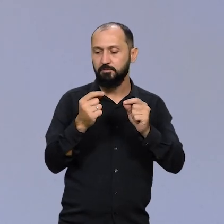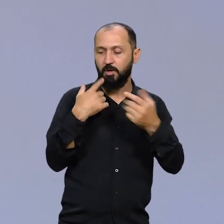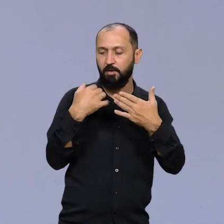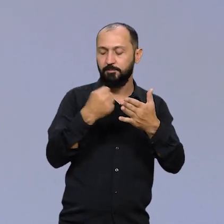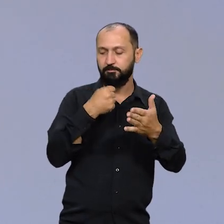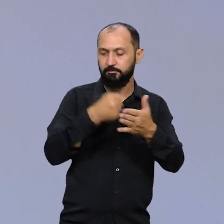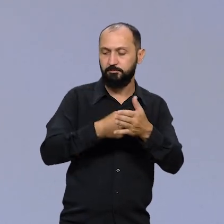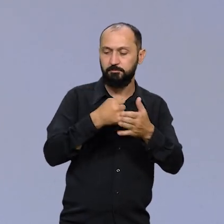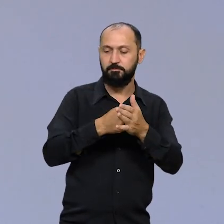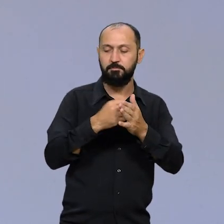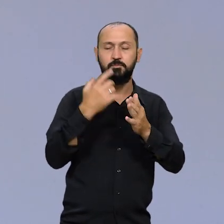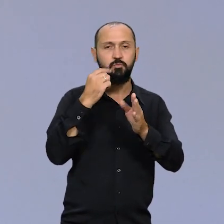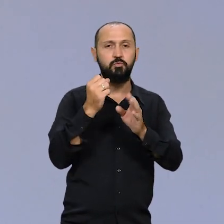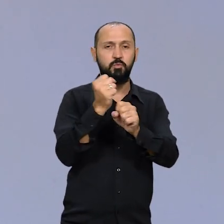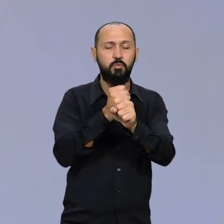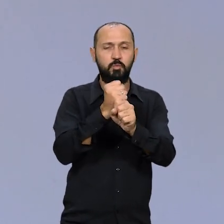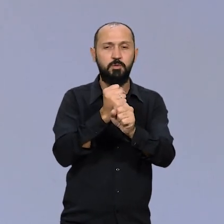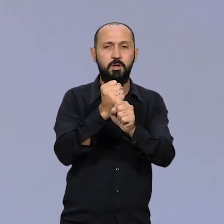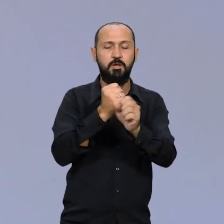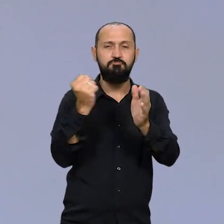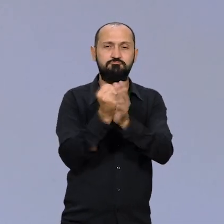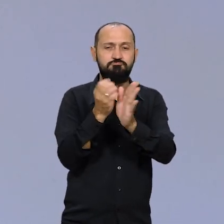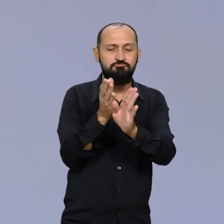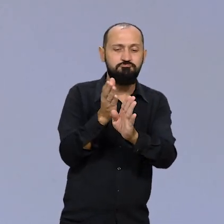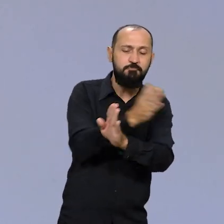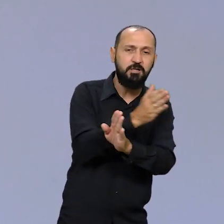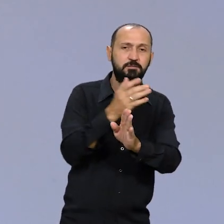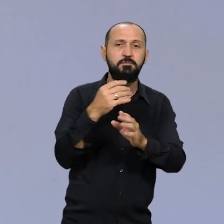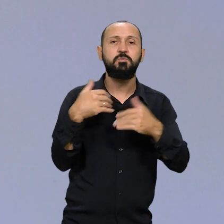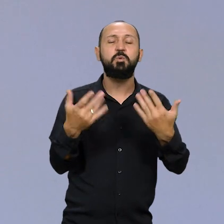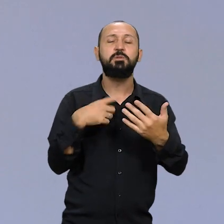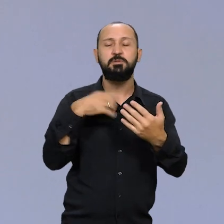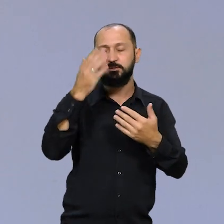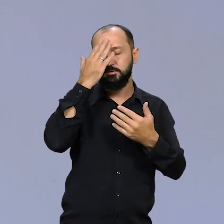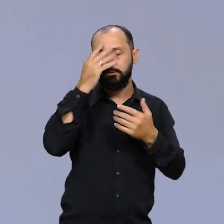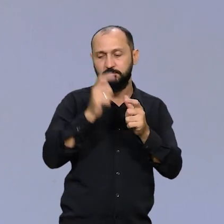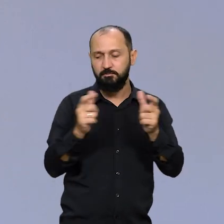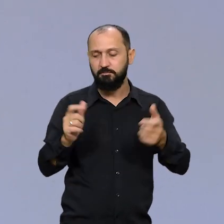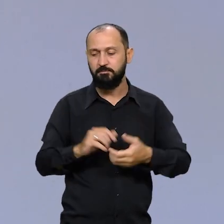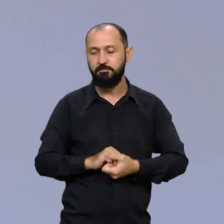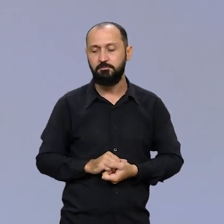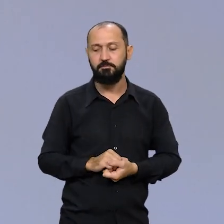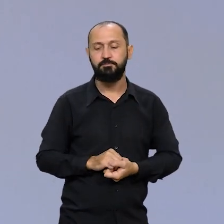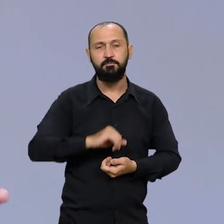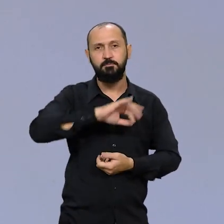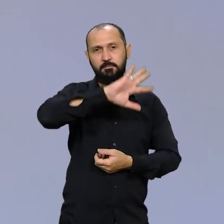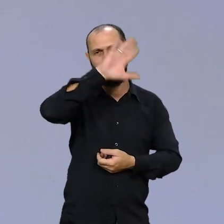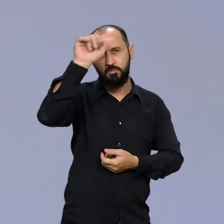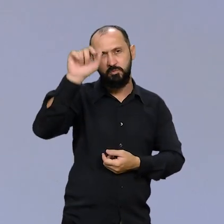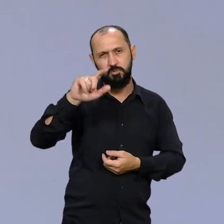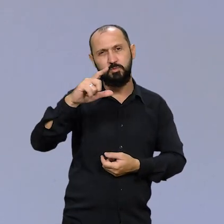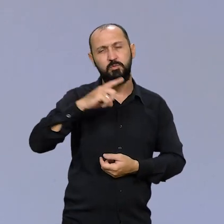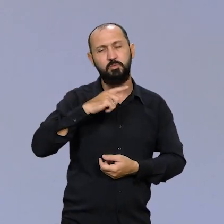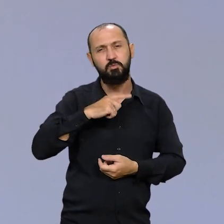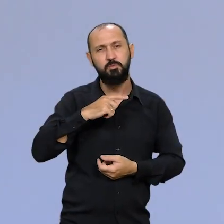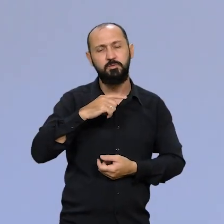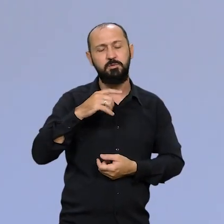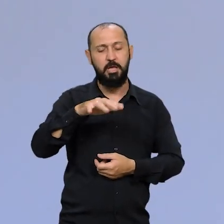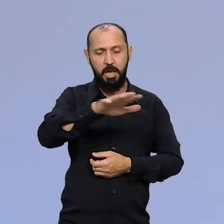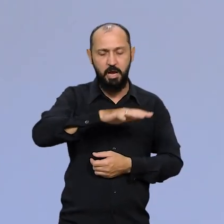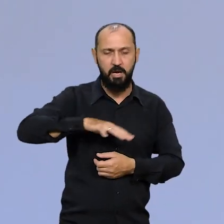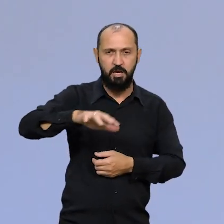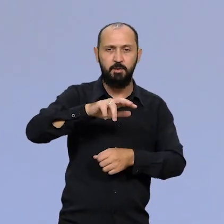de entregar para índio o que, a meu ver, e pela tese do marco temporal, não é de índio, e ainda indenizar? E outra, como é que fica a produção? Como é